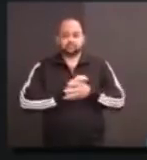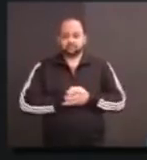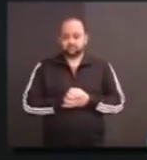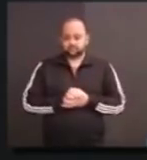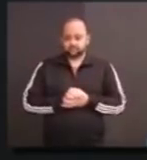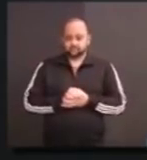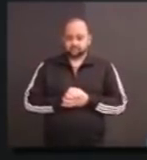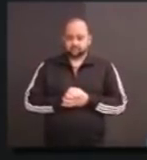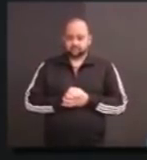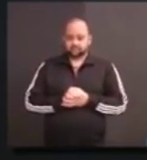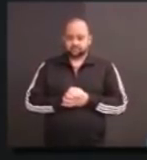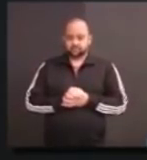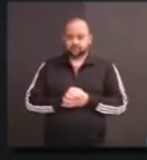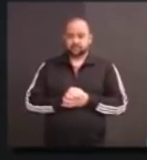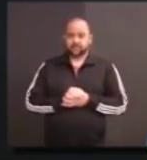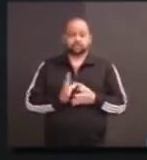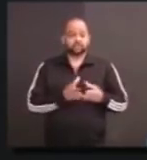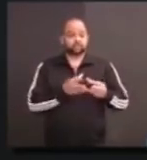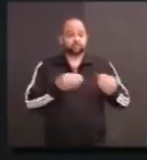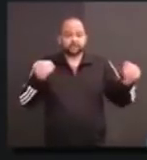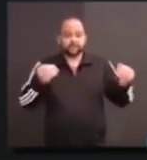está fugindo da periferia.